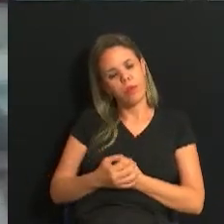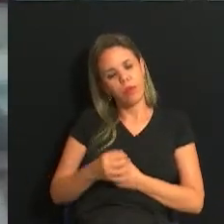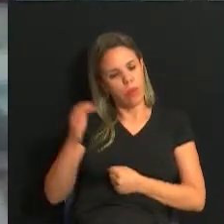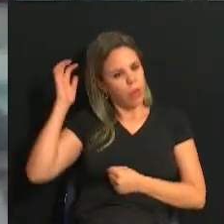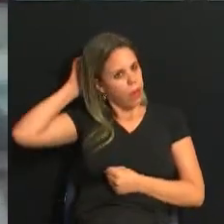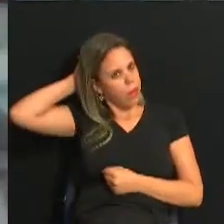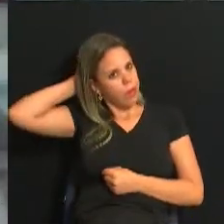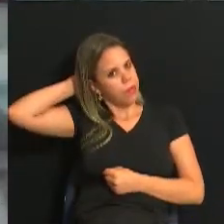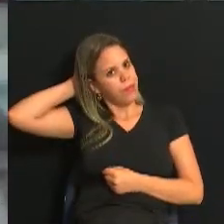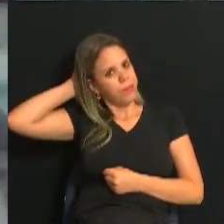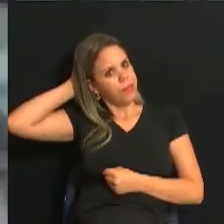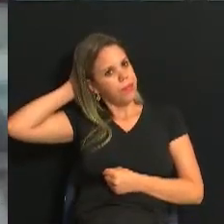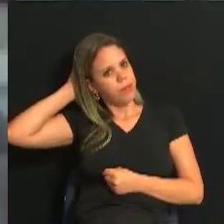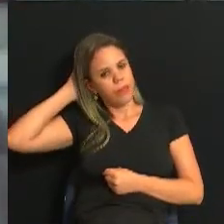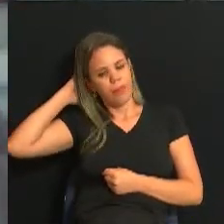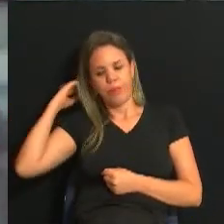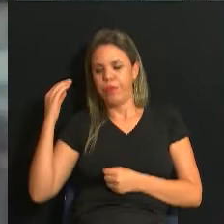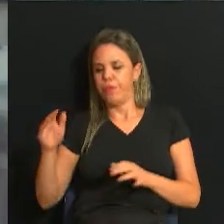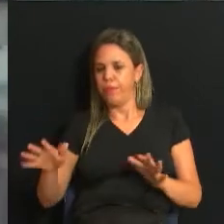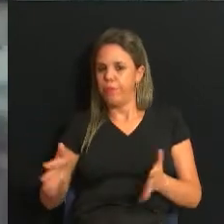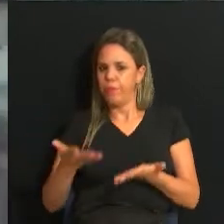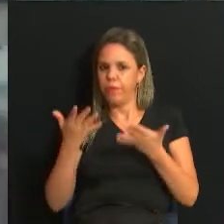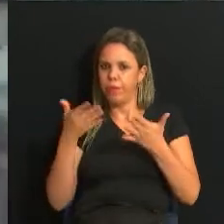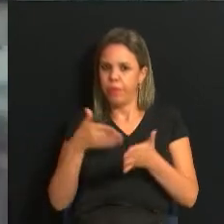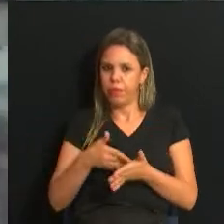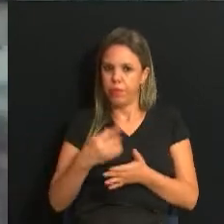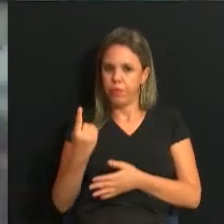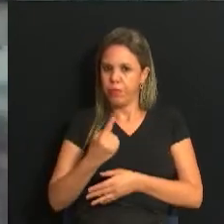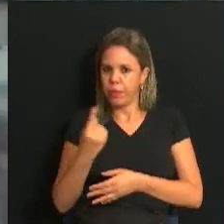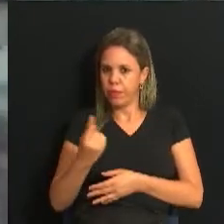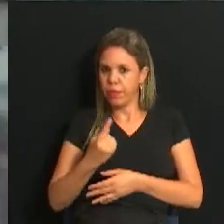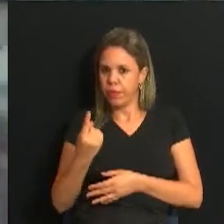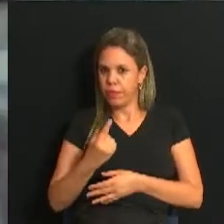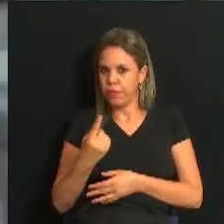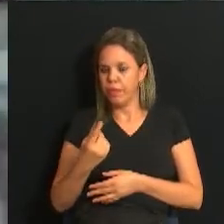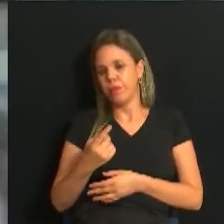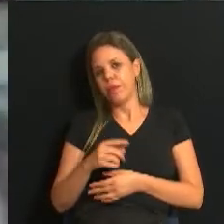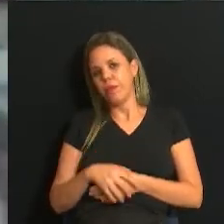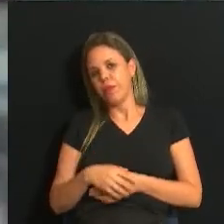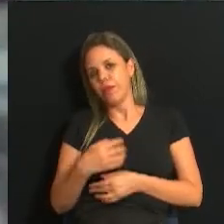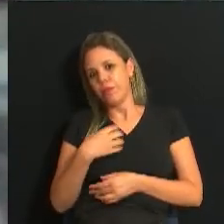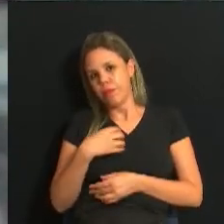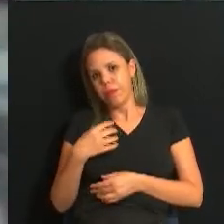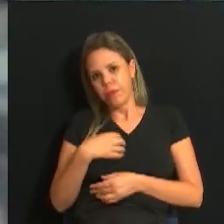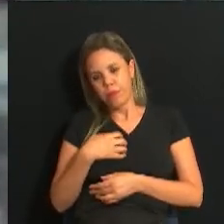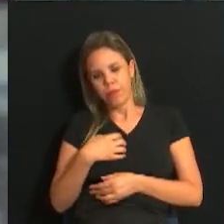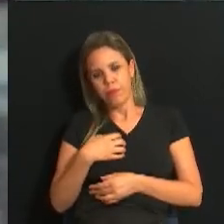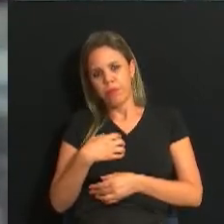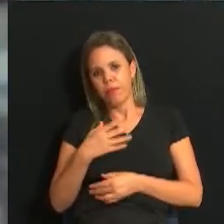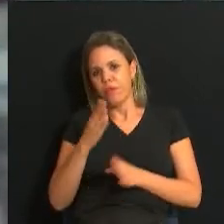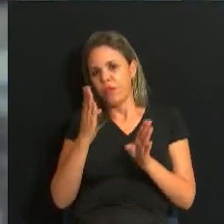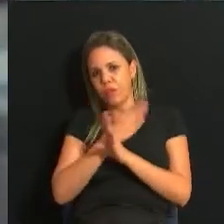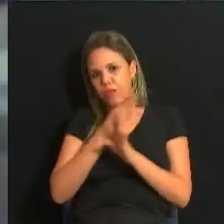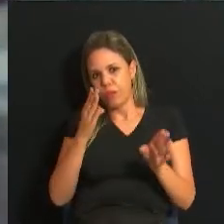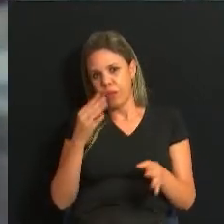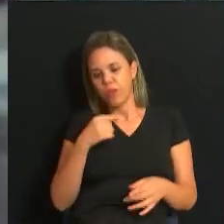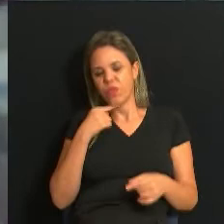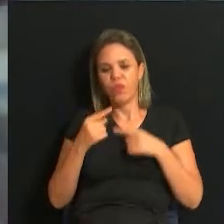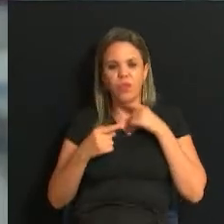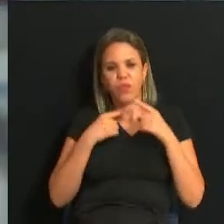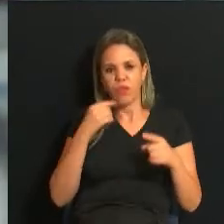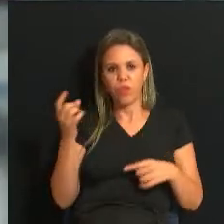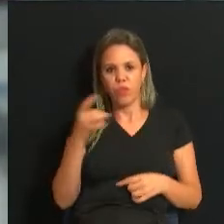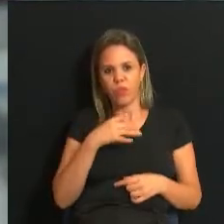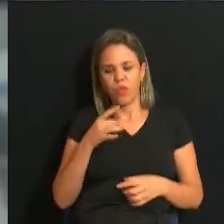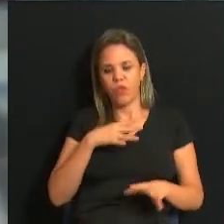a privação do estímulo, você está isolado socialmente, o cenário de incerteza, de medo em relação a contágio,